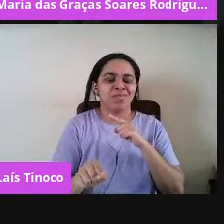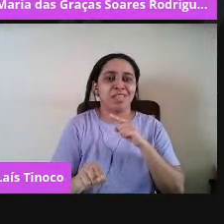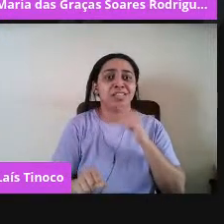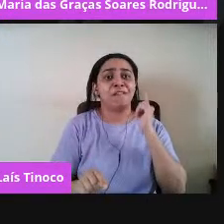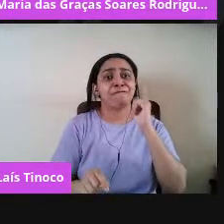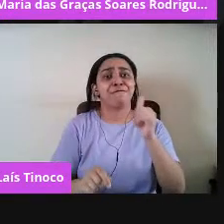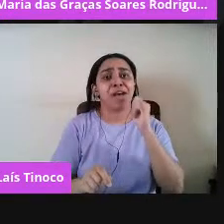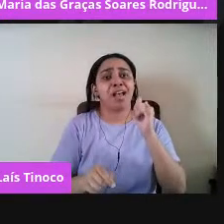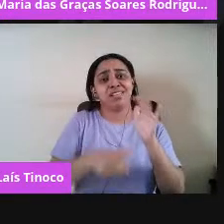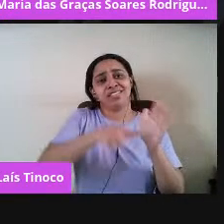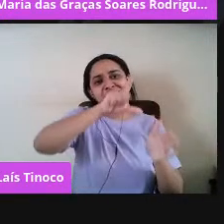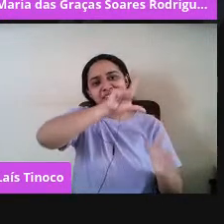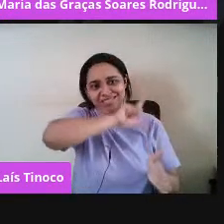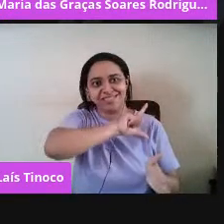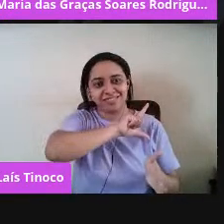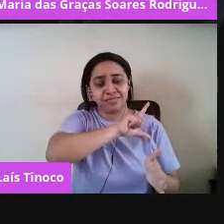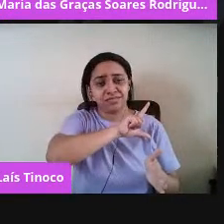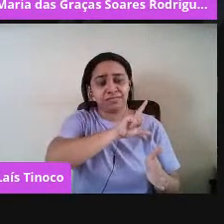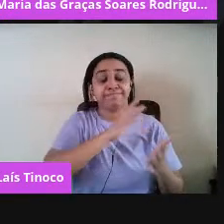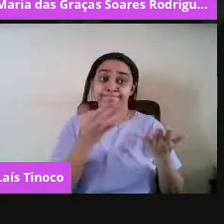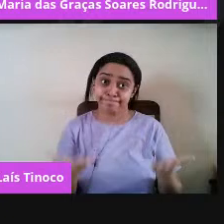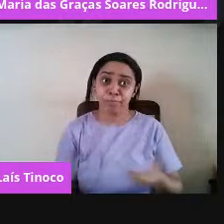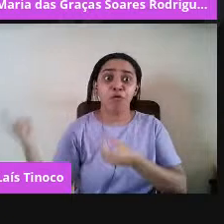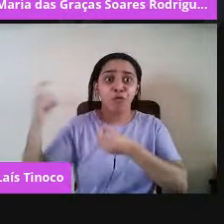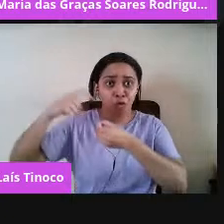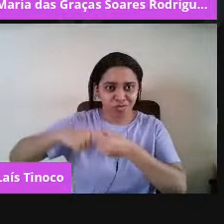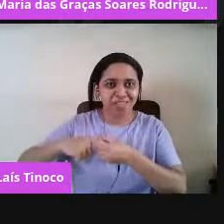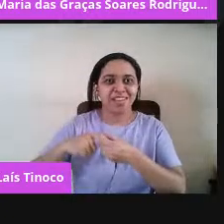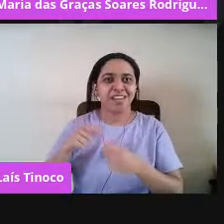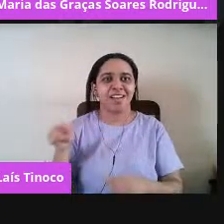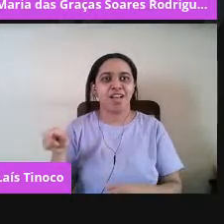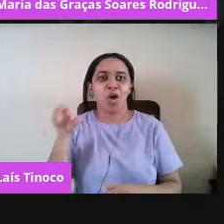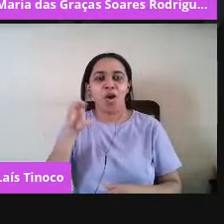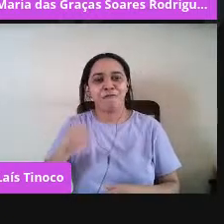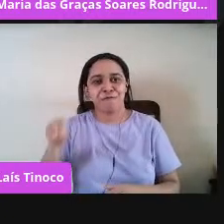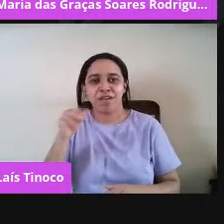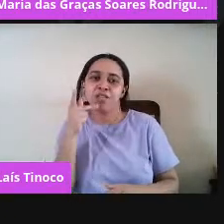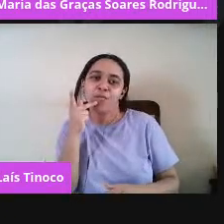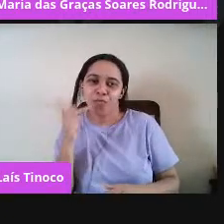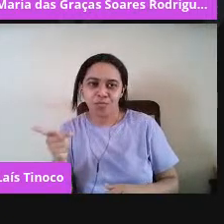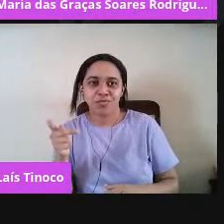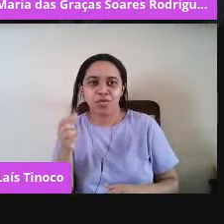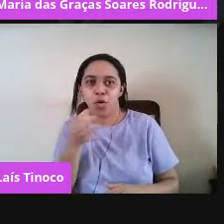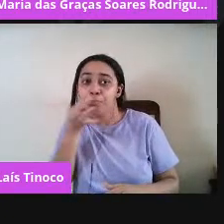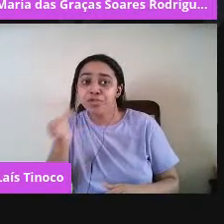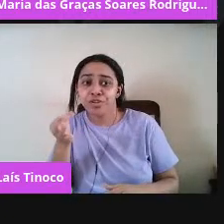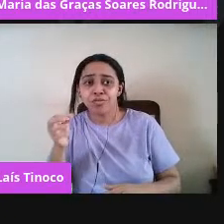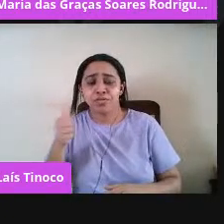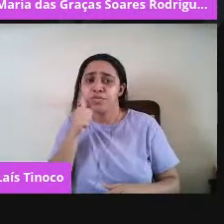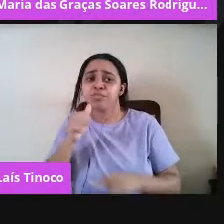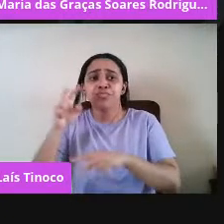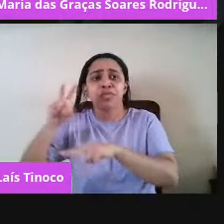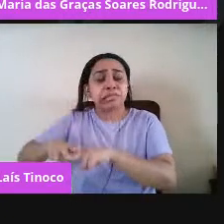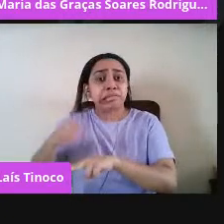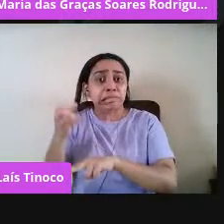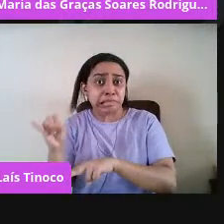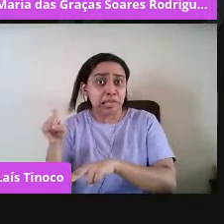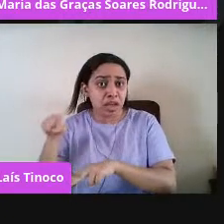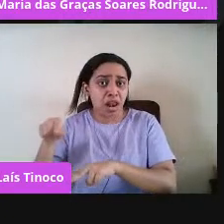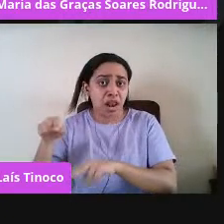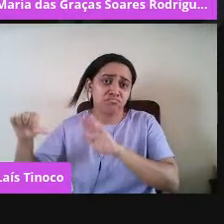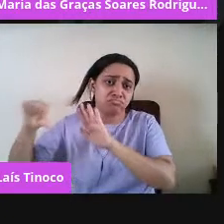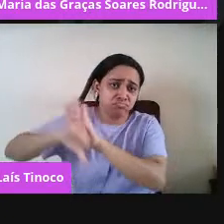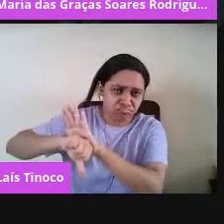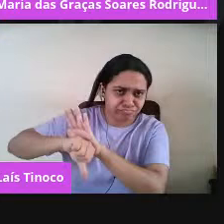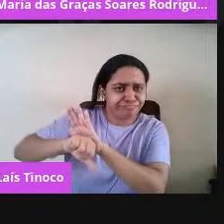com isso eu quero retomar aquela fala da detenta que eu citei há pouco. Ou seja, se ela cometeu crime, como é... Aí eu